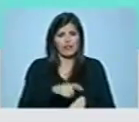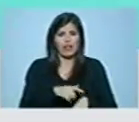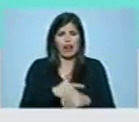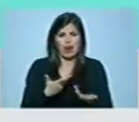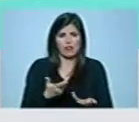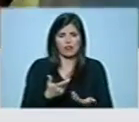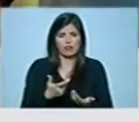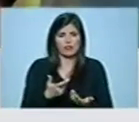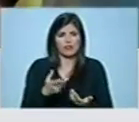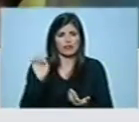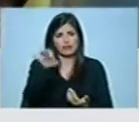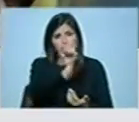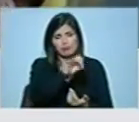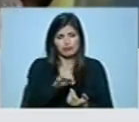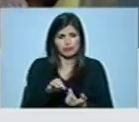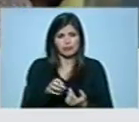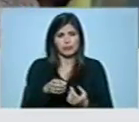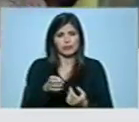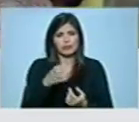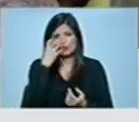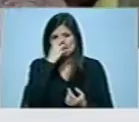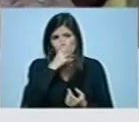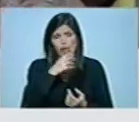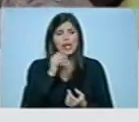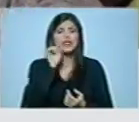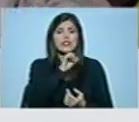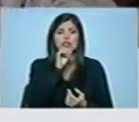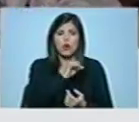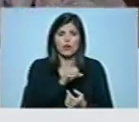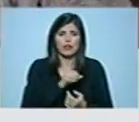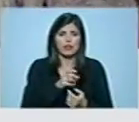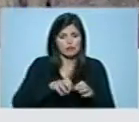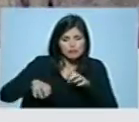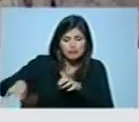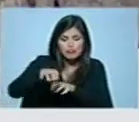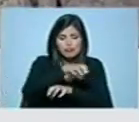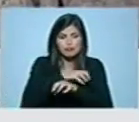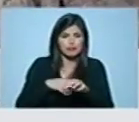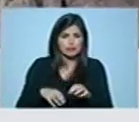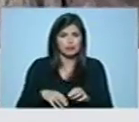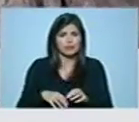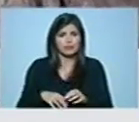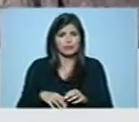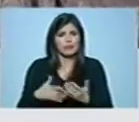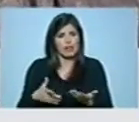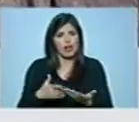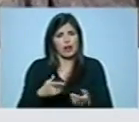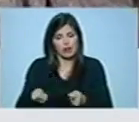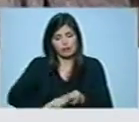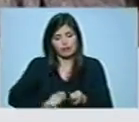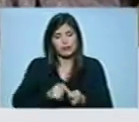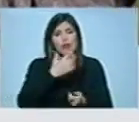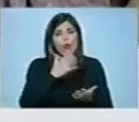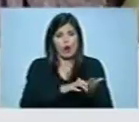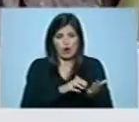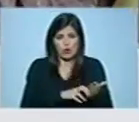Tem, vamos pronto. Colocar então agora colocar os enchidos e a cenourinha. Ao redor, não é? Os enchidos agora rodeiam. Quer que eu siga o arroz? Se faz sabor, já agora. Ó, oh, Sónia, já